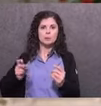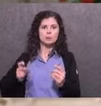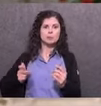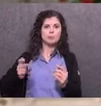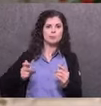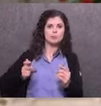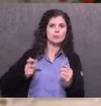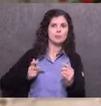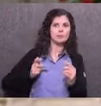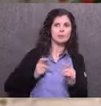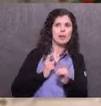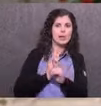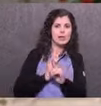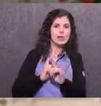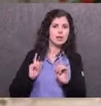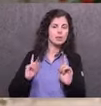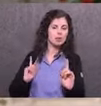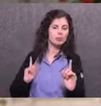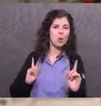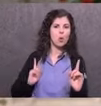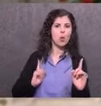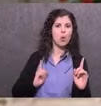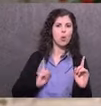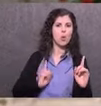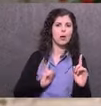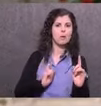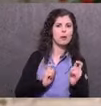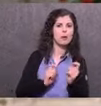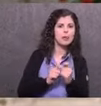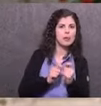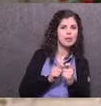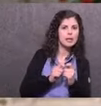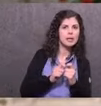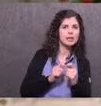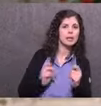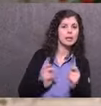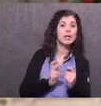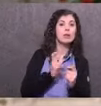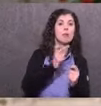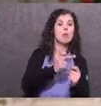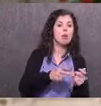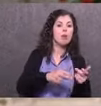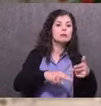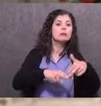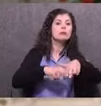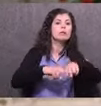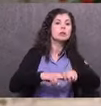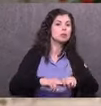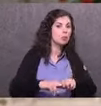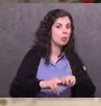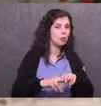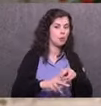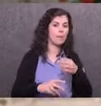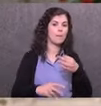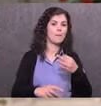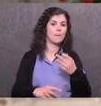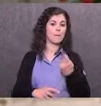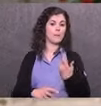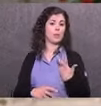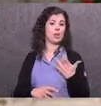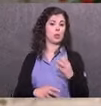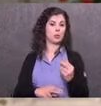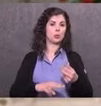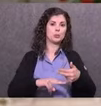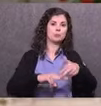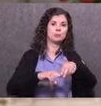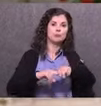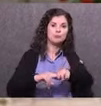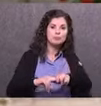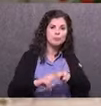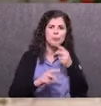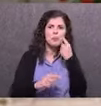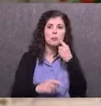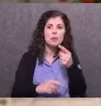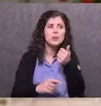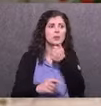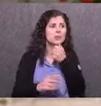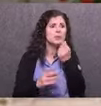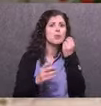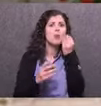sacerdote. Aproximando-se, entrou e sentou-se com os guardas para ver como acabaria tudo aquilo.